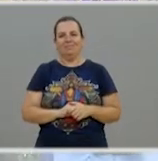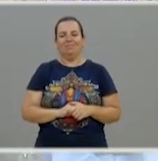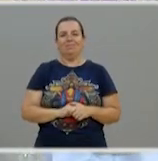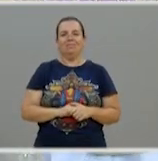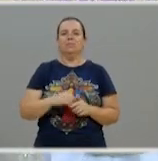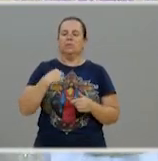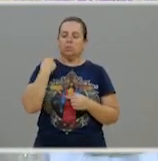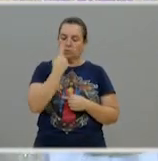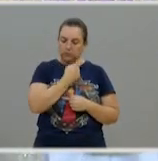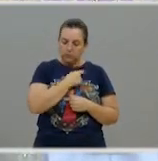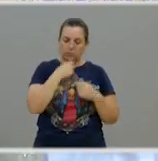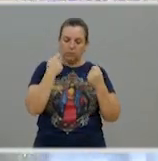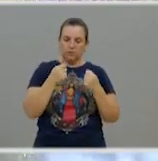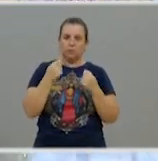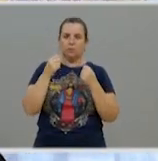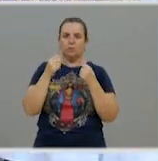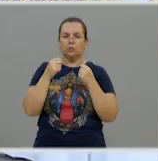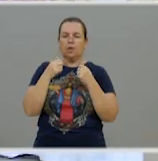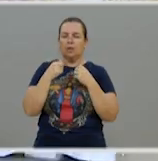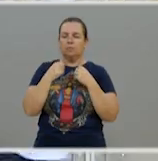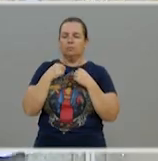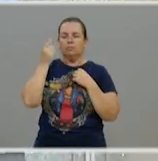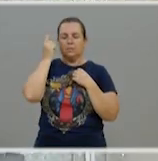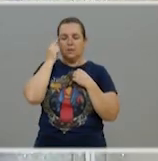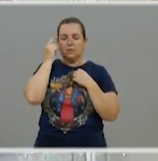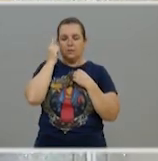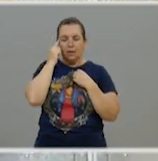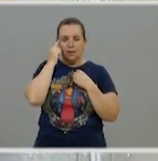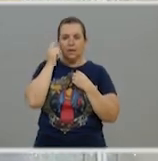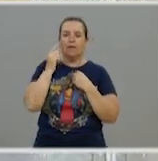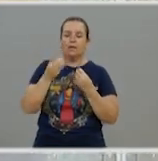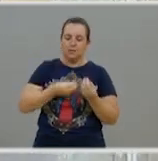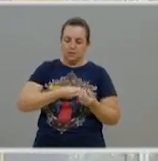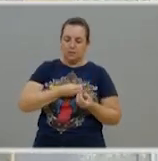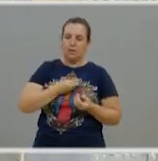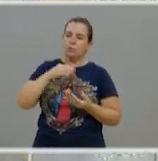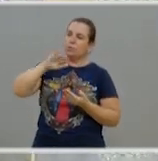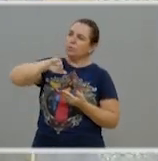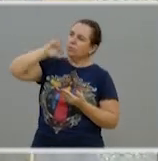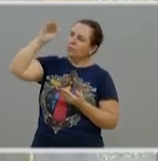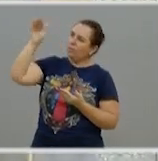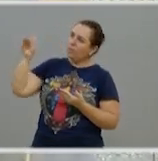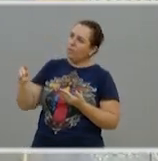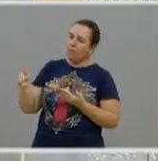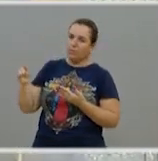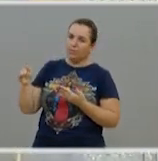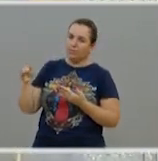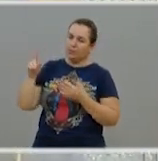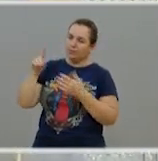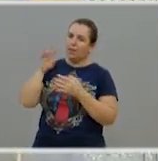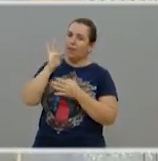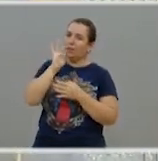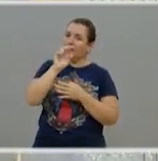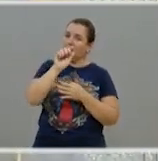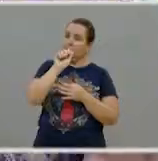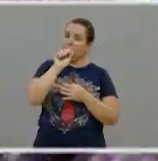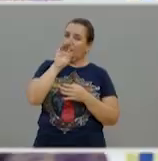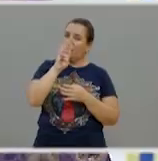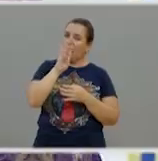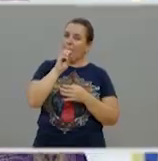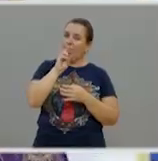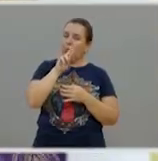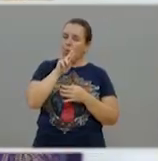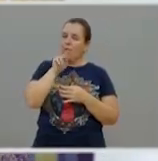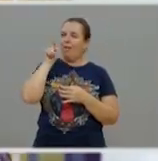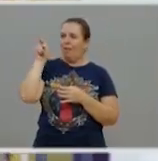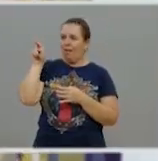Tabor. Você não pode terminar uma missa e perguntar: o que você fez? Olha, eu fiz de tudo menos rezar. Caramba,